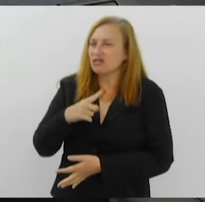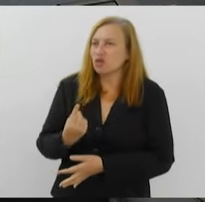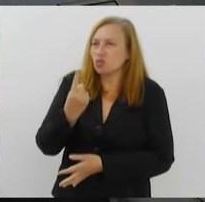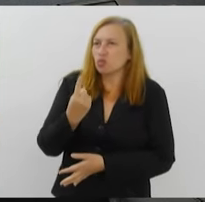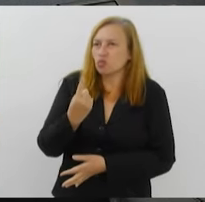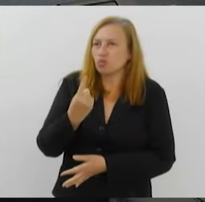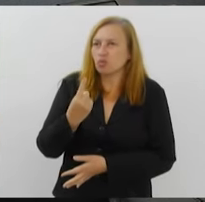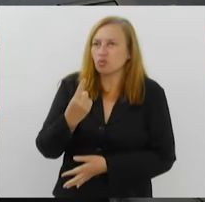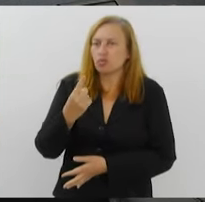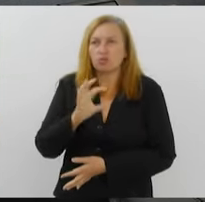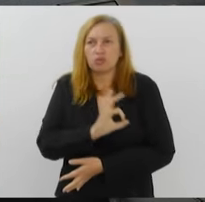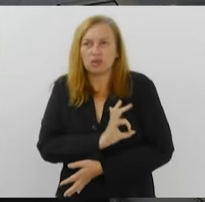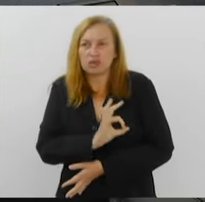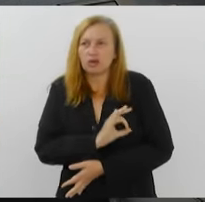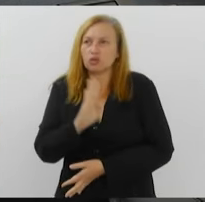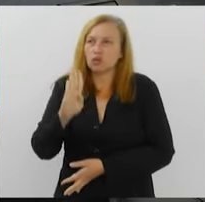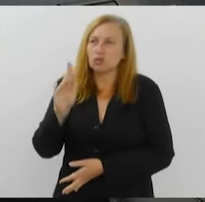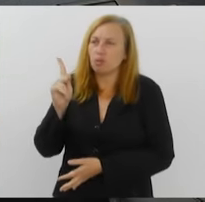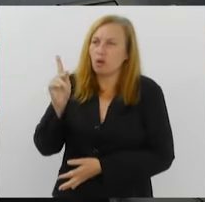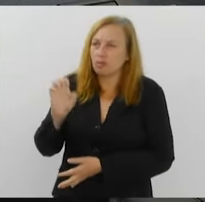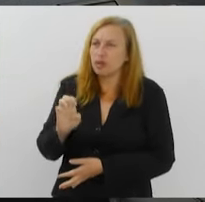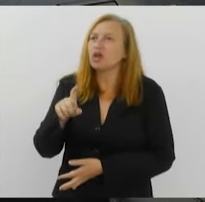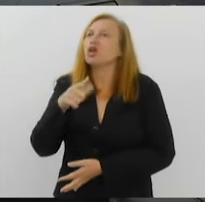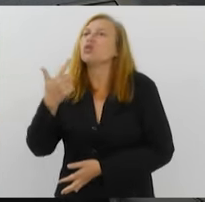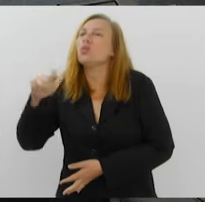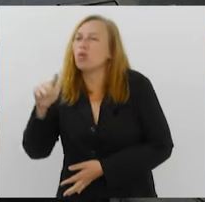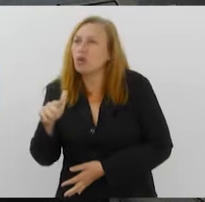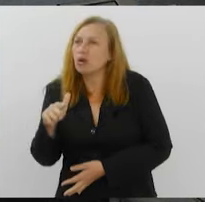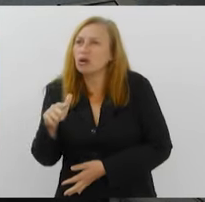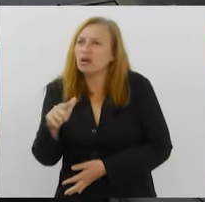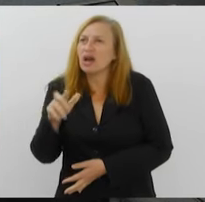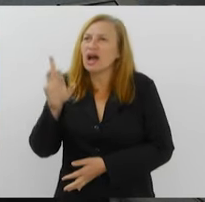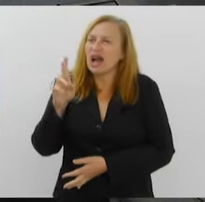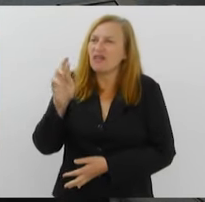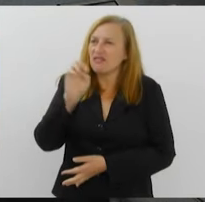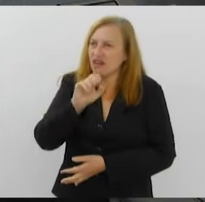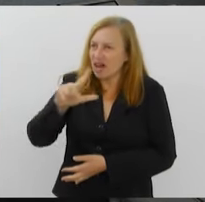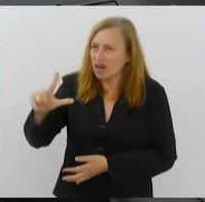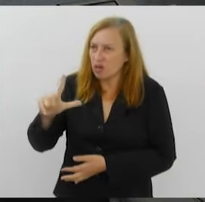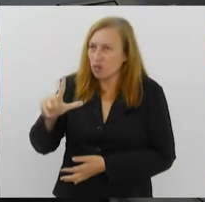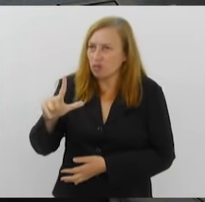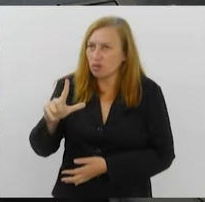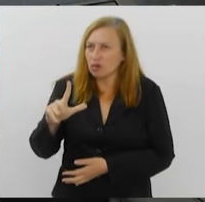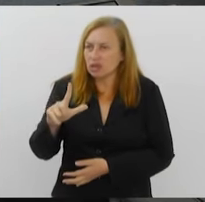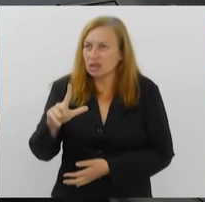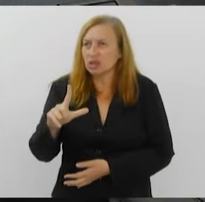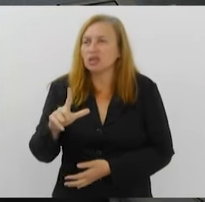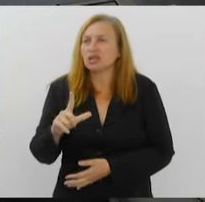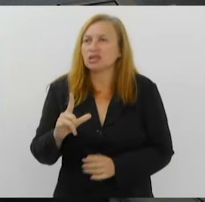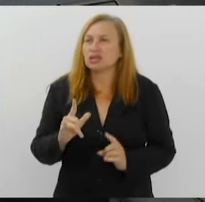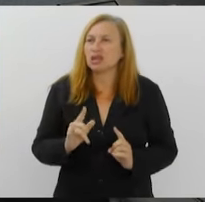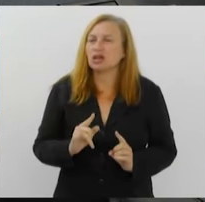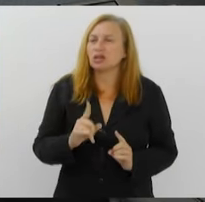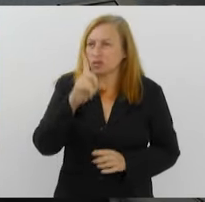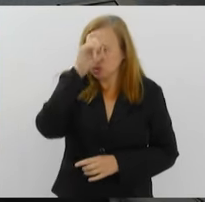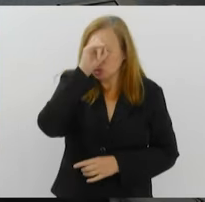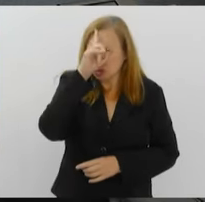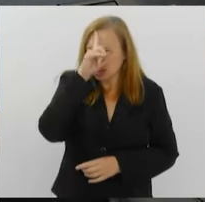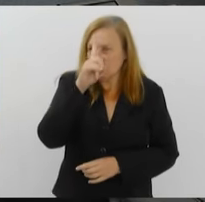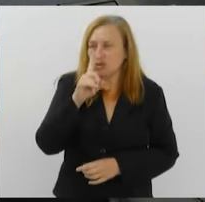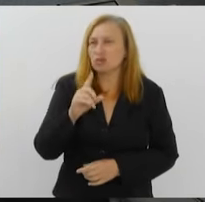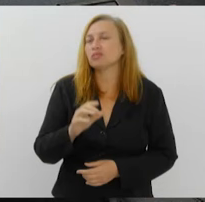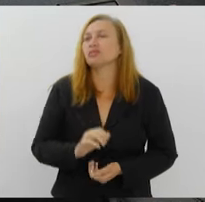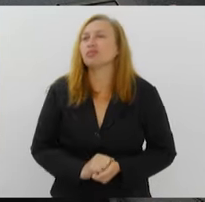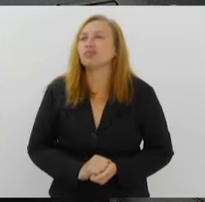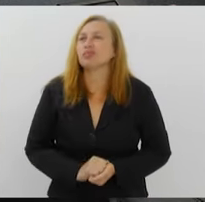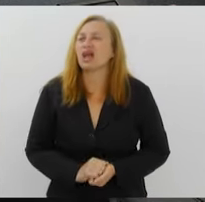sargento que faleceu, que era do BOP, e o outro se chama-se Rafael Holtzmann. Ele está internado no Hospital Geral de Bom Sucesso.